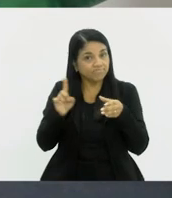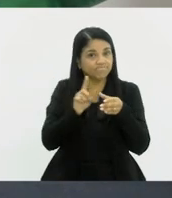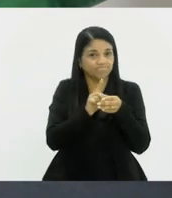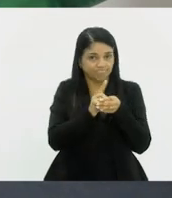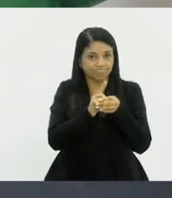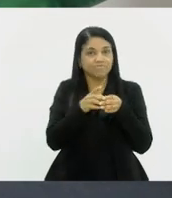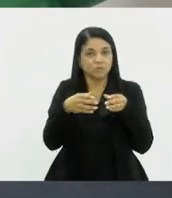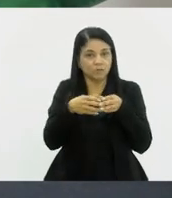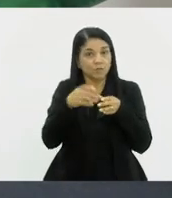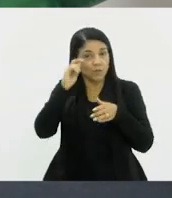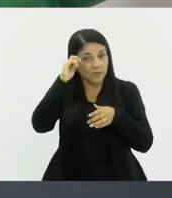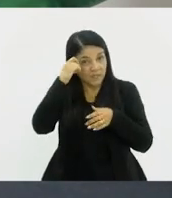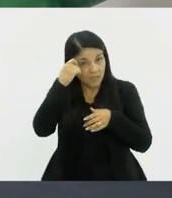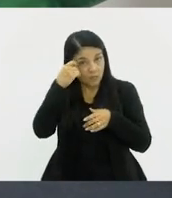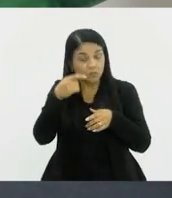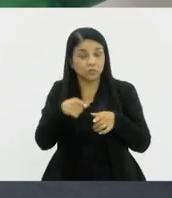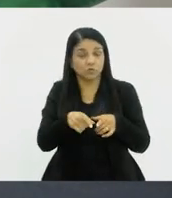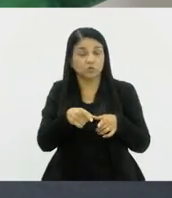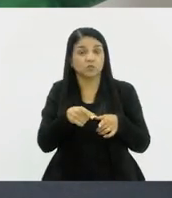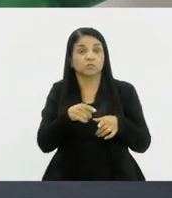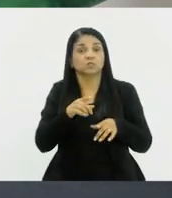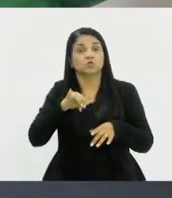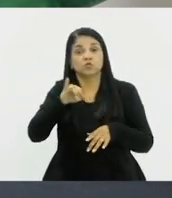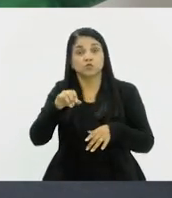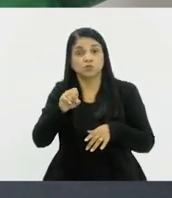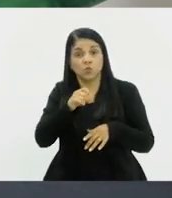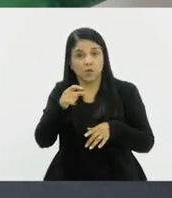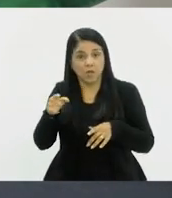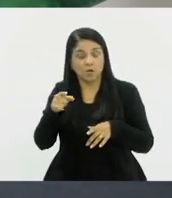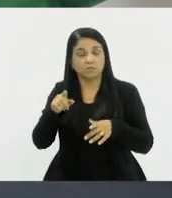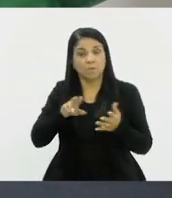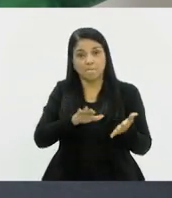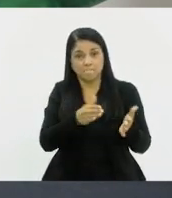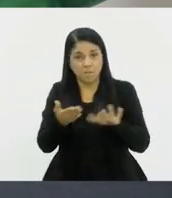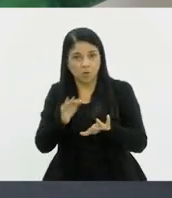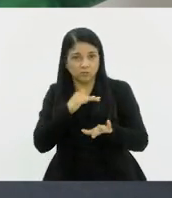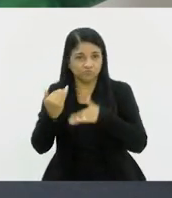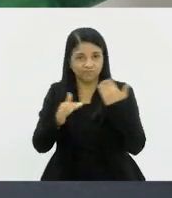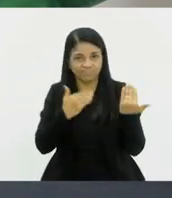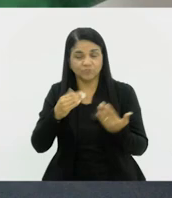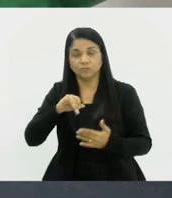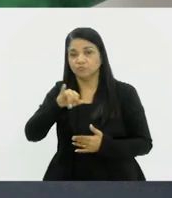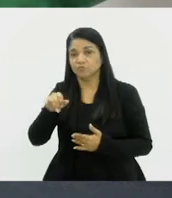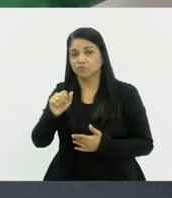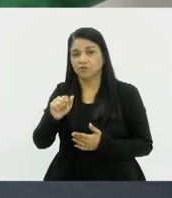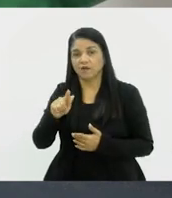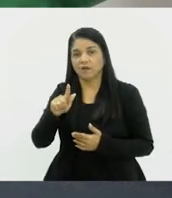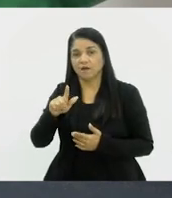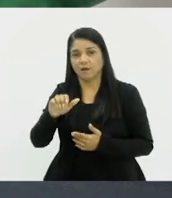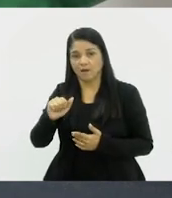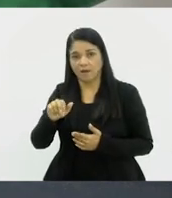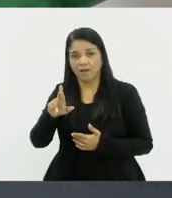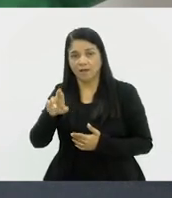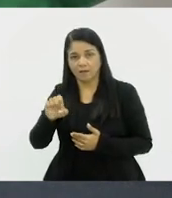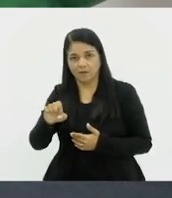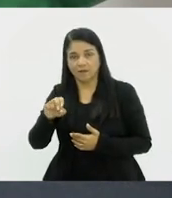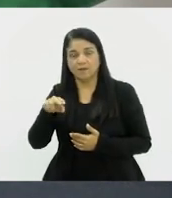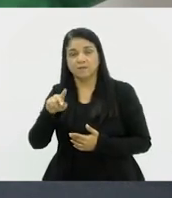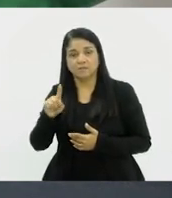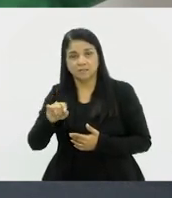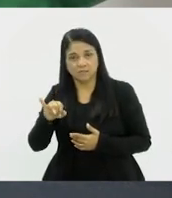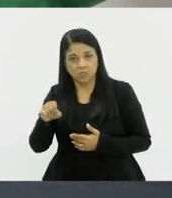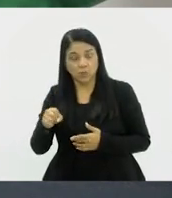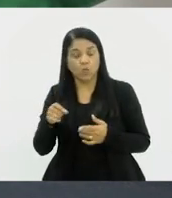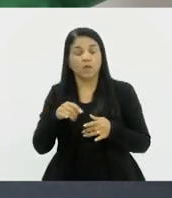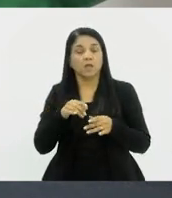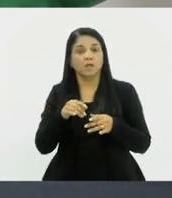né e o Joel durante a chacina do jacarezinho foi quem tomou à frente né foi quem montou o o laboratório de monitoramento